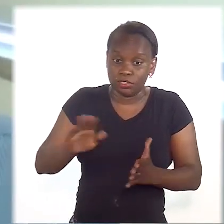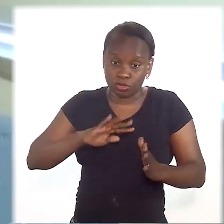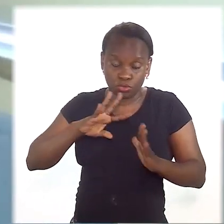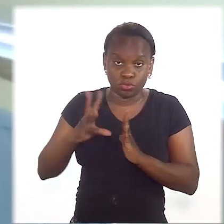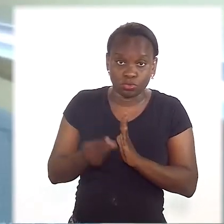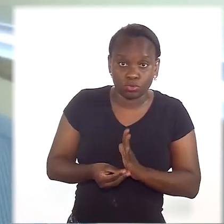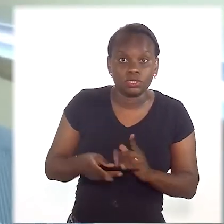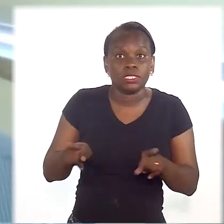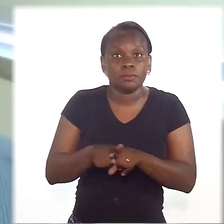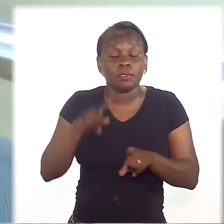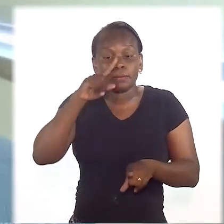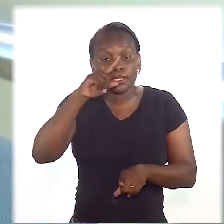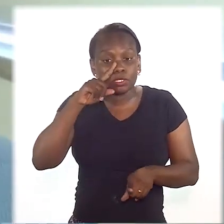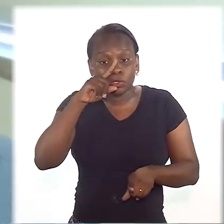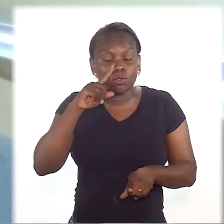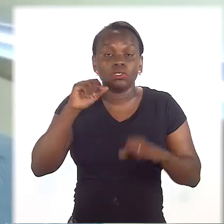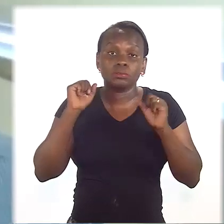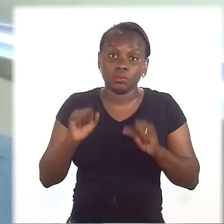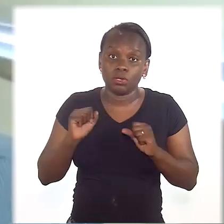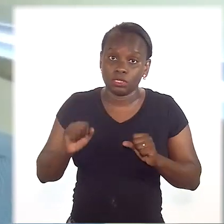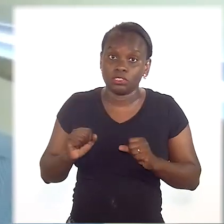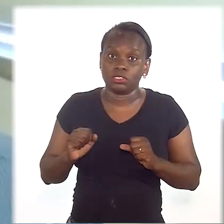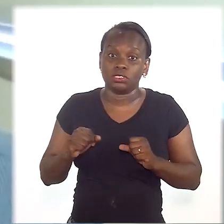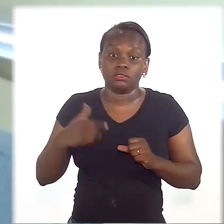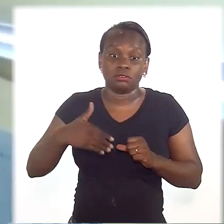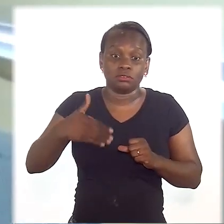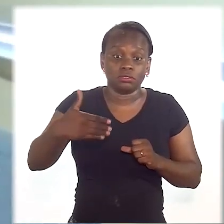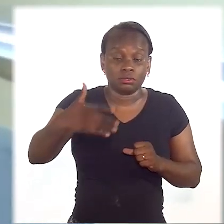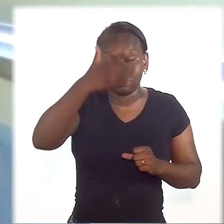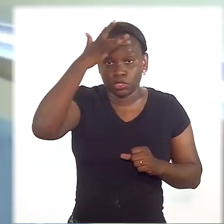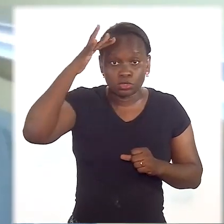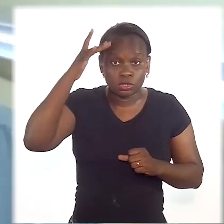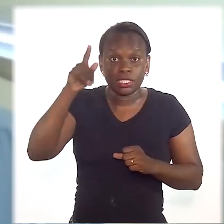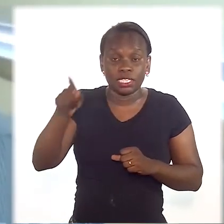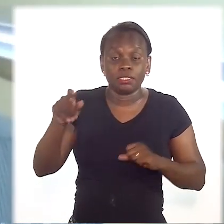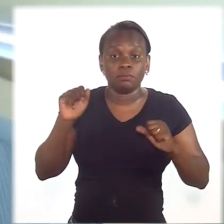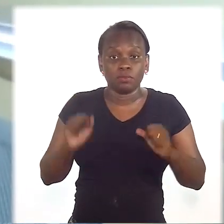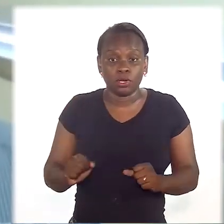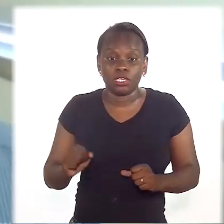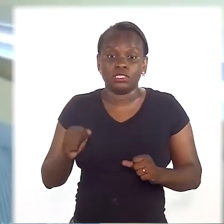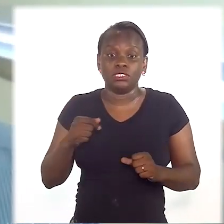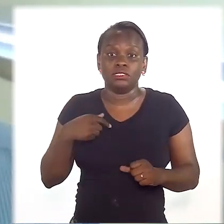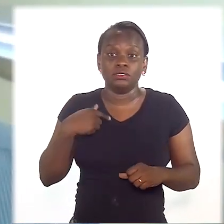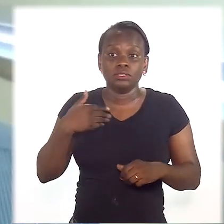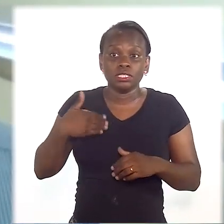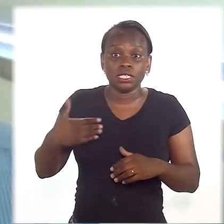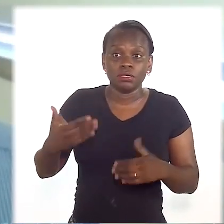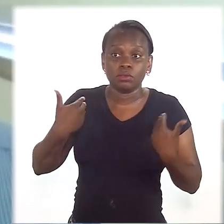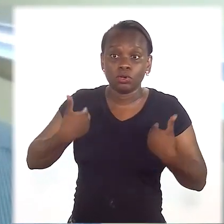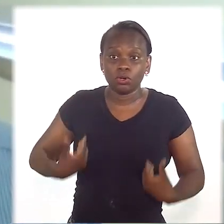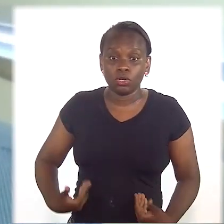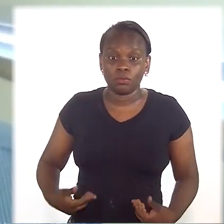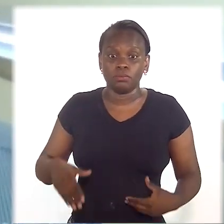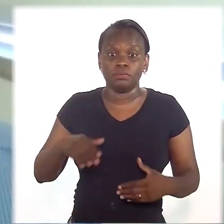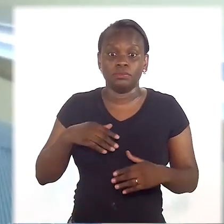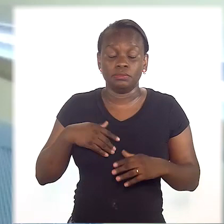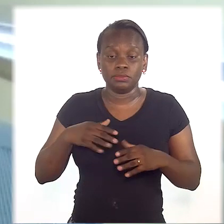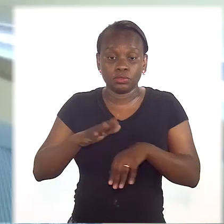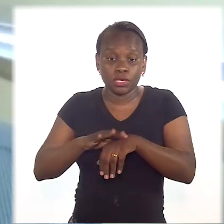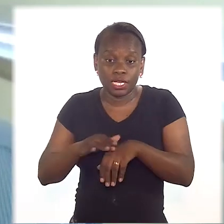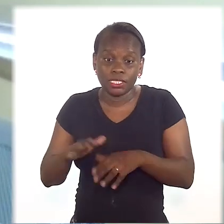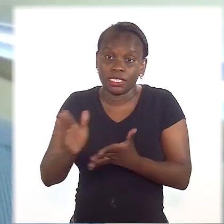sua totalidade e o risco que isso pode gerar em pessoas que possam ter predisposições para